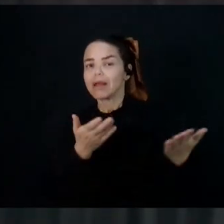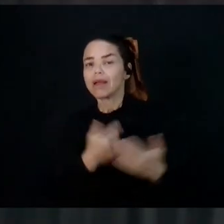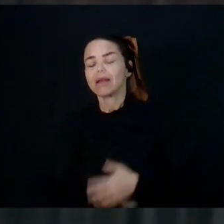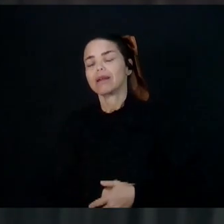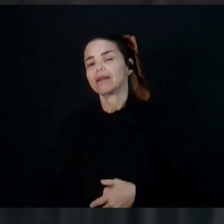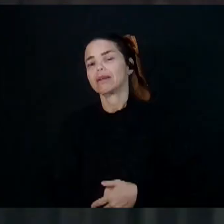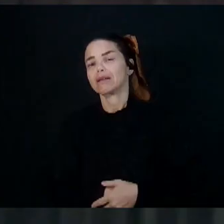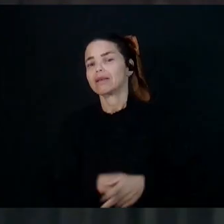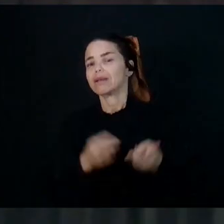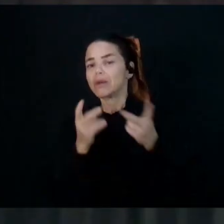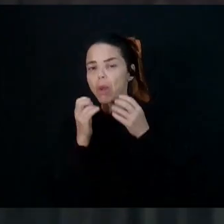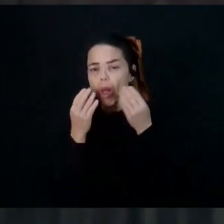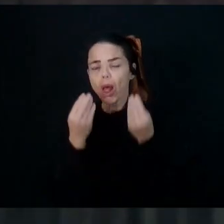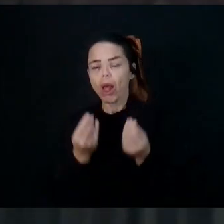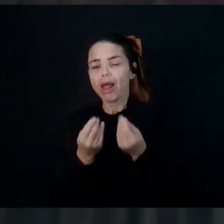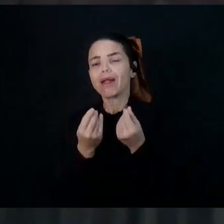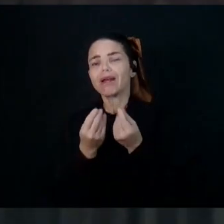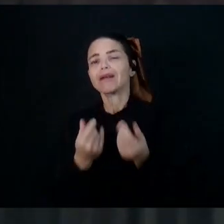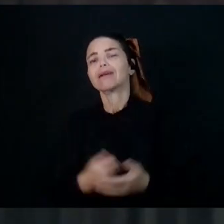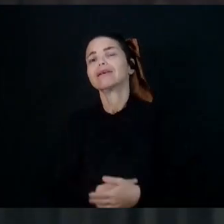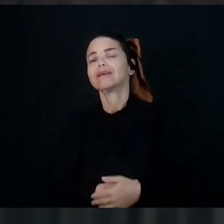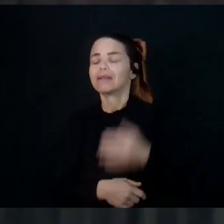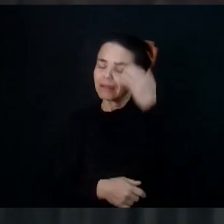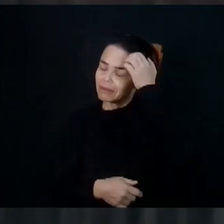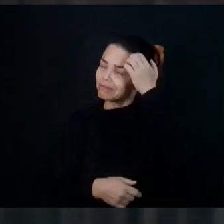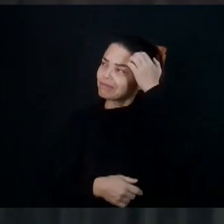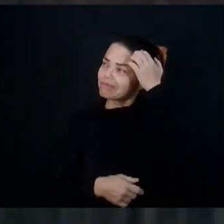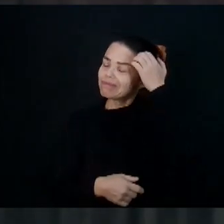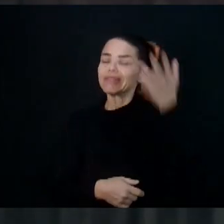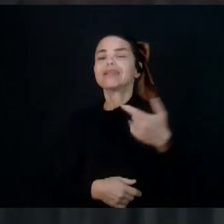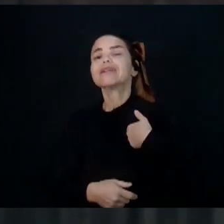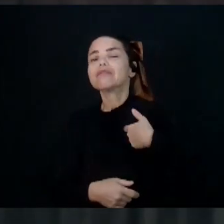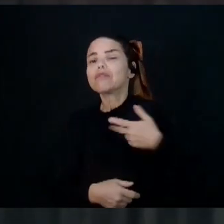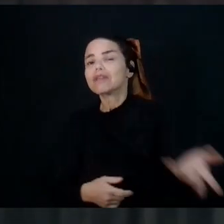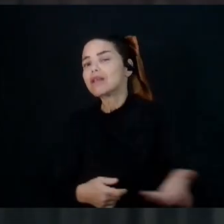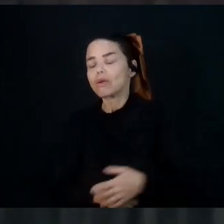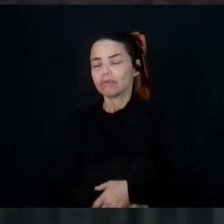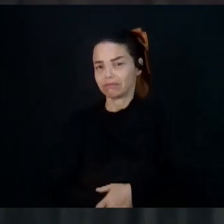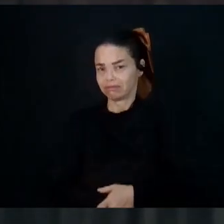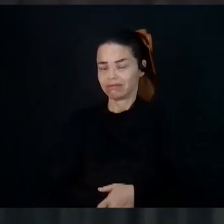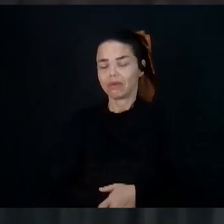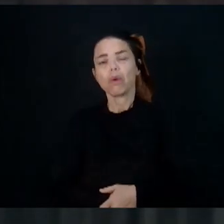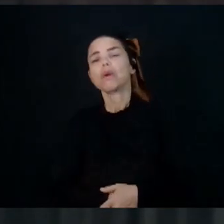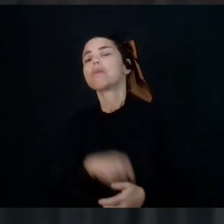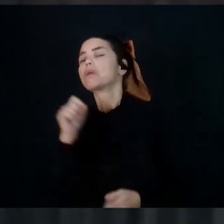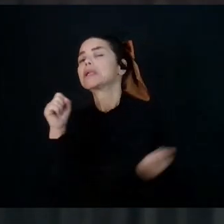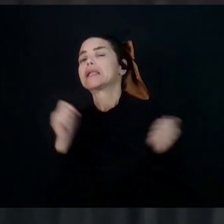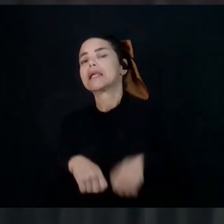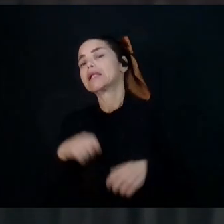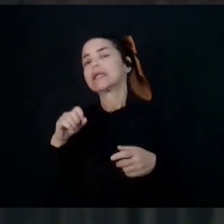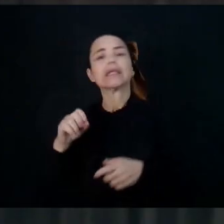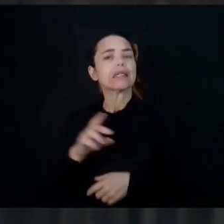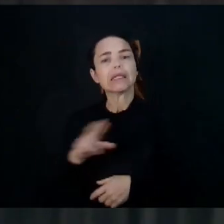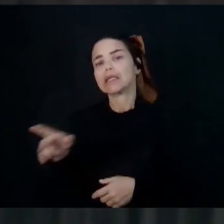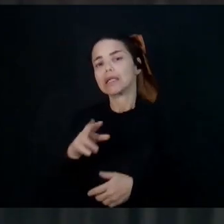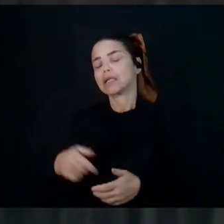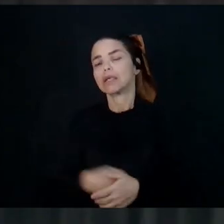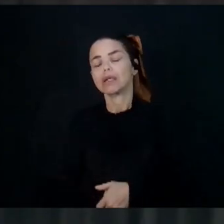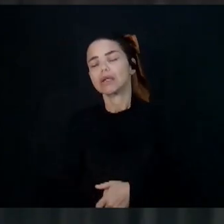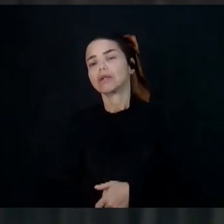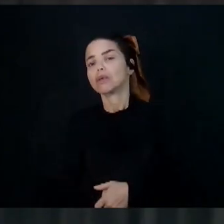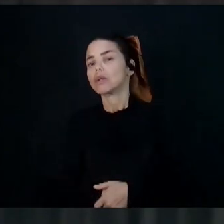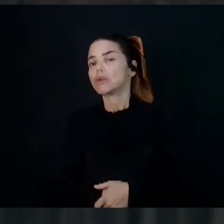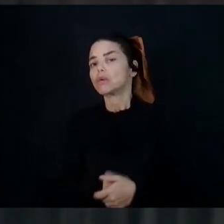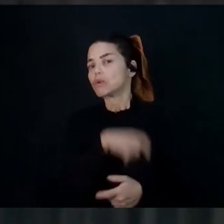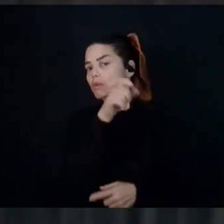também de, peraí, e se fosse comigo? O que eu poderia ter feito de diferente? O que eu faria de diferente? Porque nós estamos falando ali de